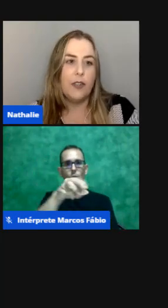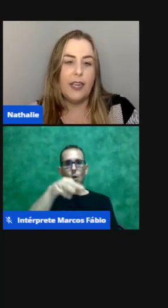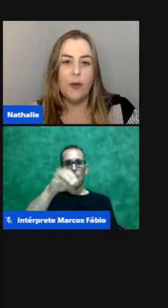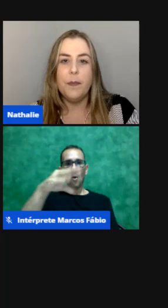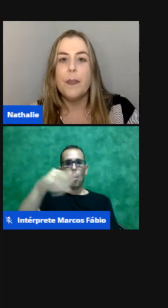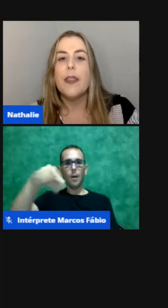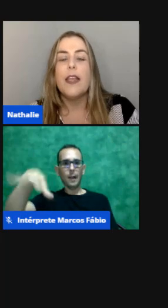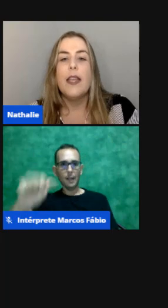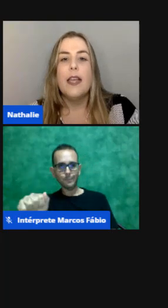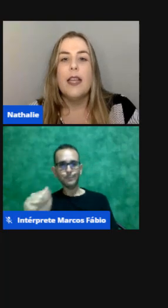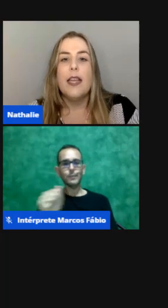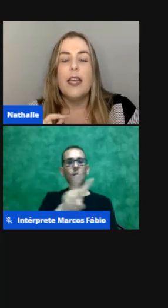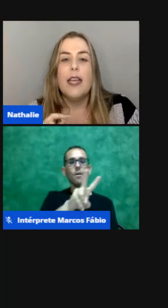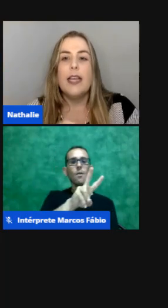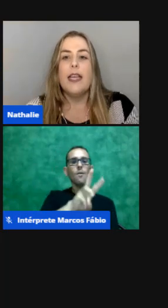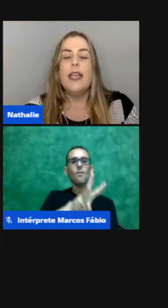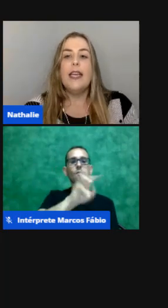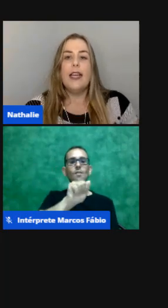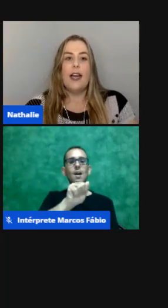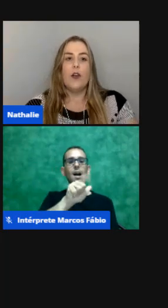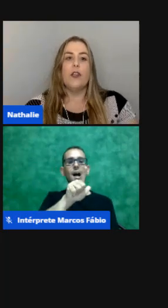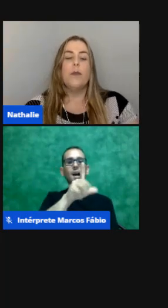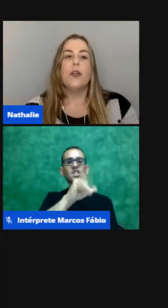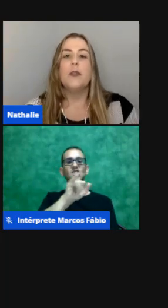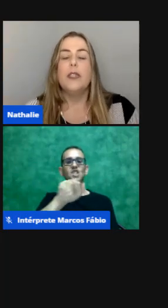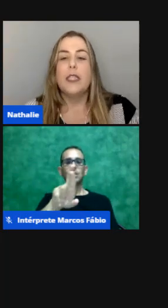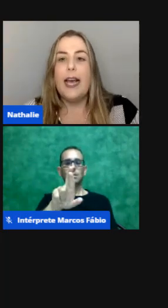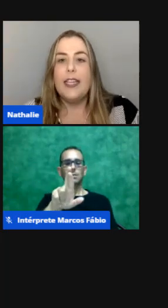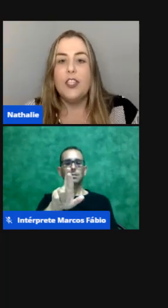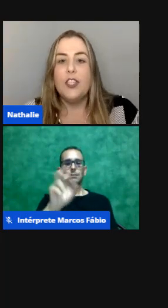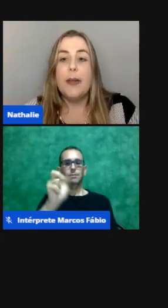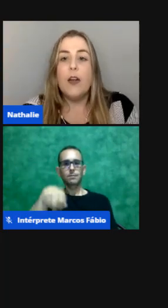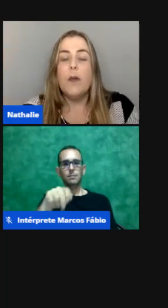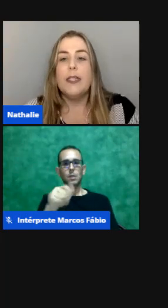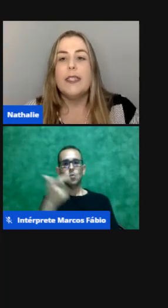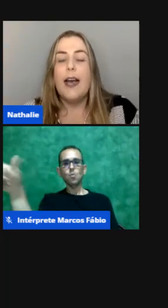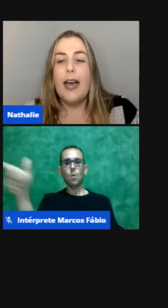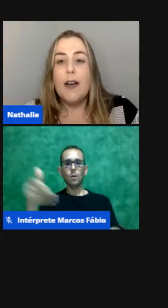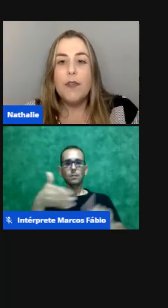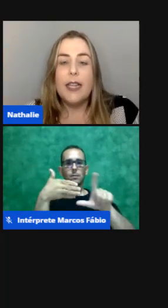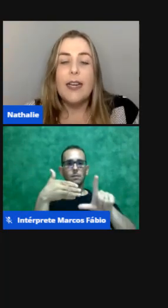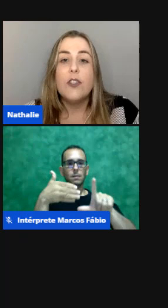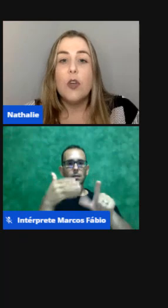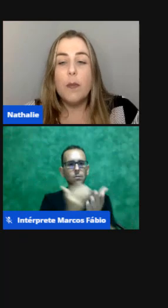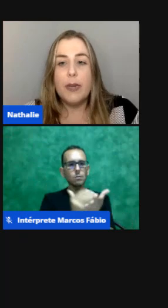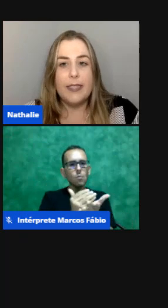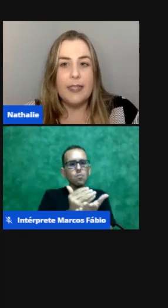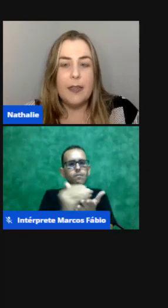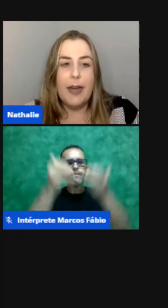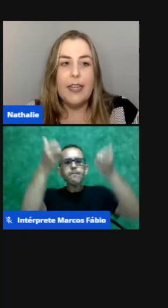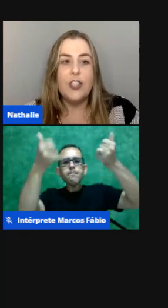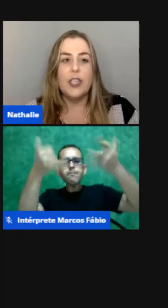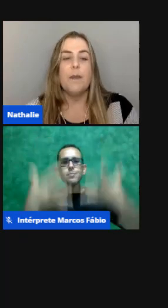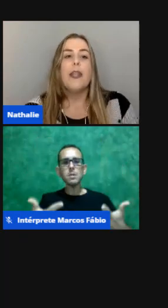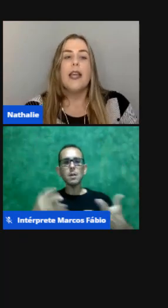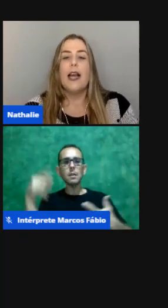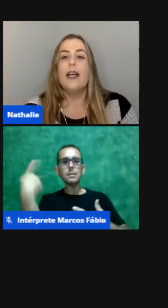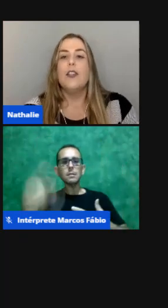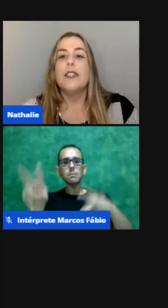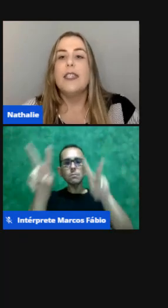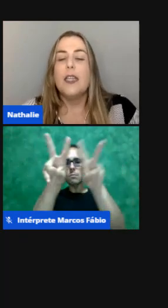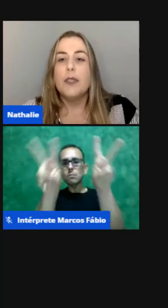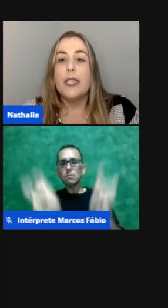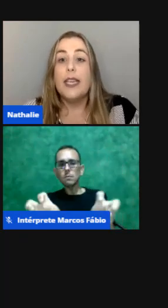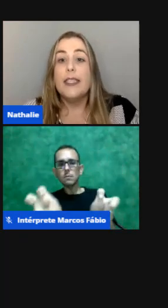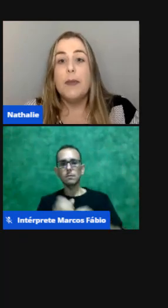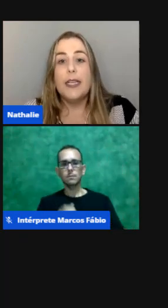Valdir Leonel. E agora, no próximo slide, para começar a falar sobre essa temática,